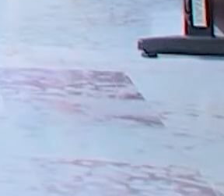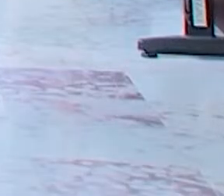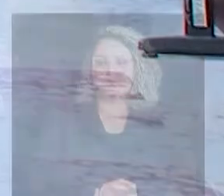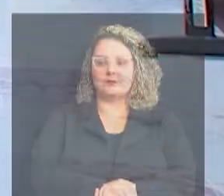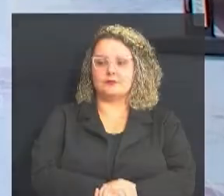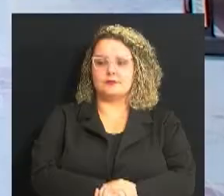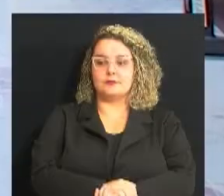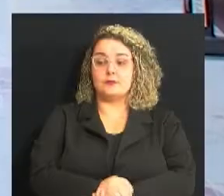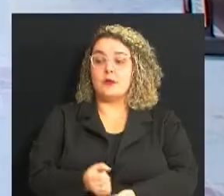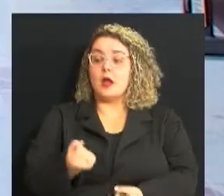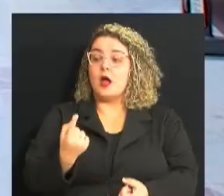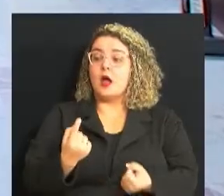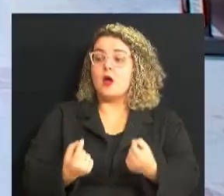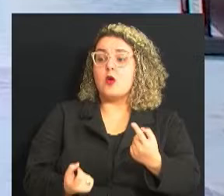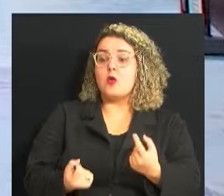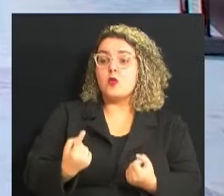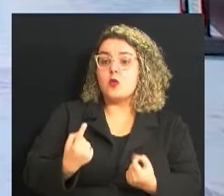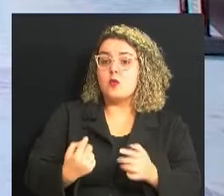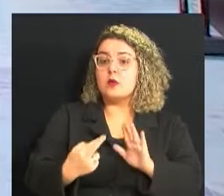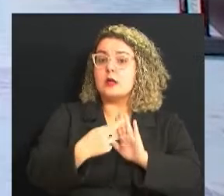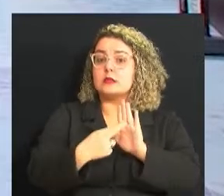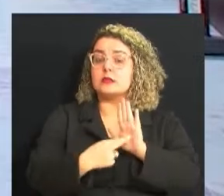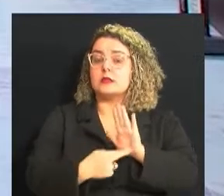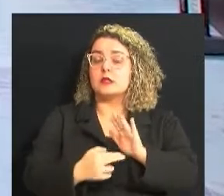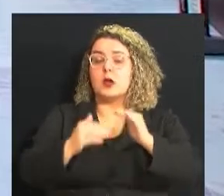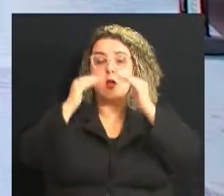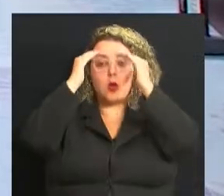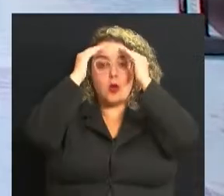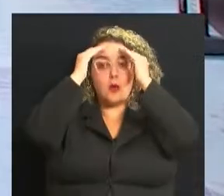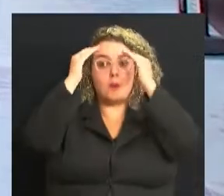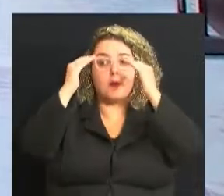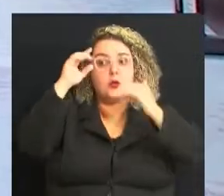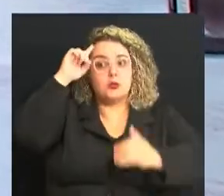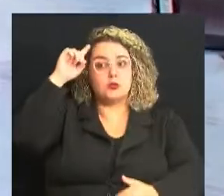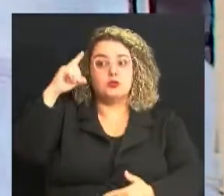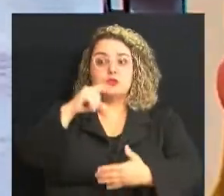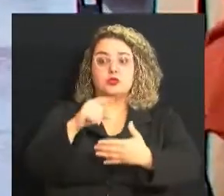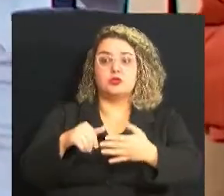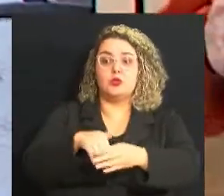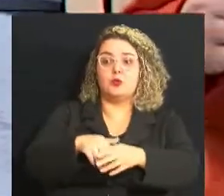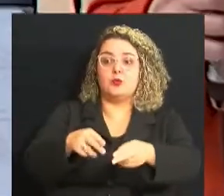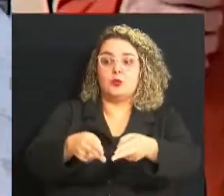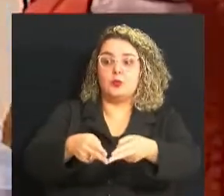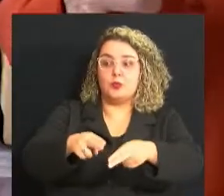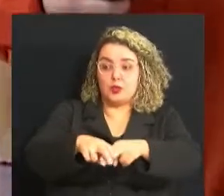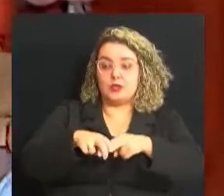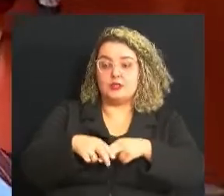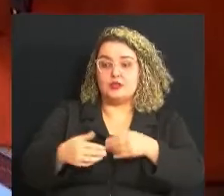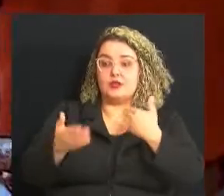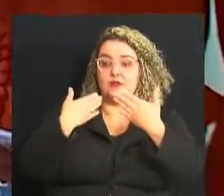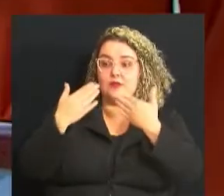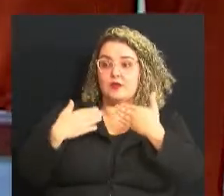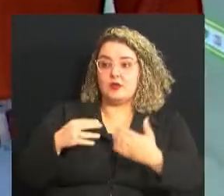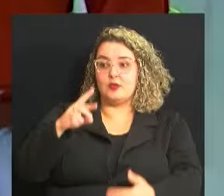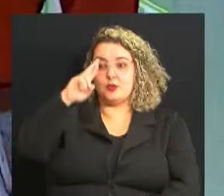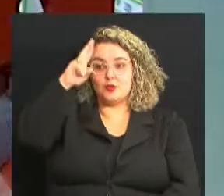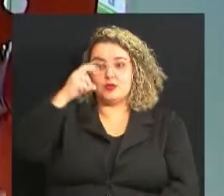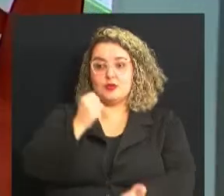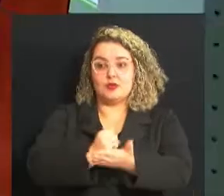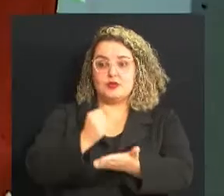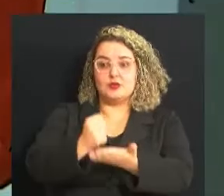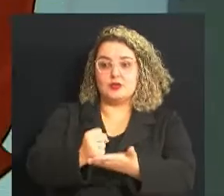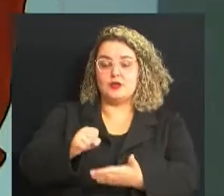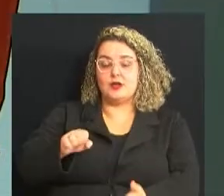Algumas regras precisam ser obedecidas no dia da eleição e por isso nós viemos aqui conversar com a chefe de cartório,